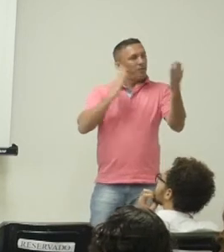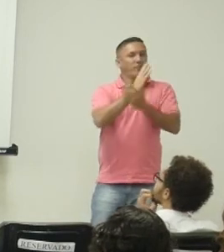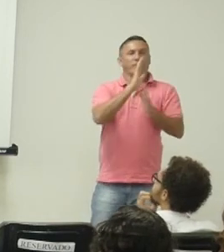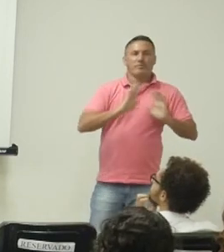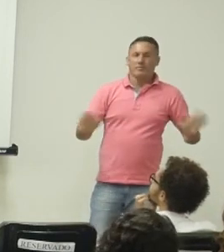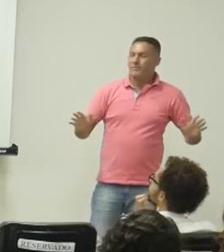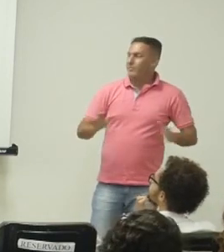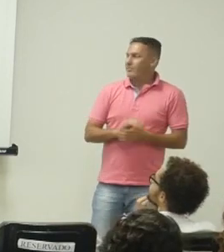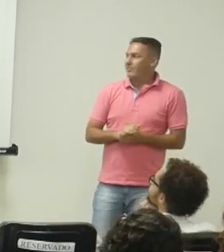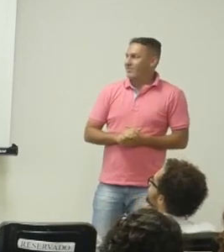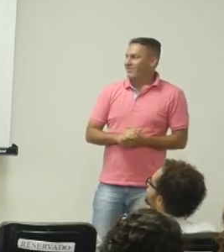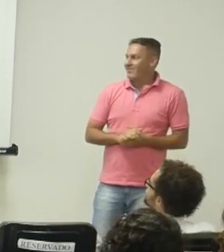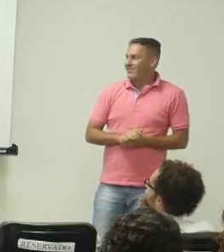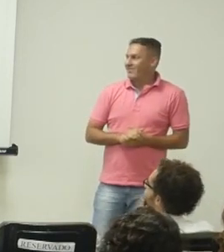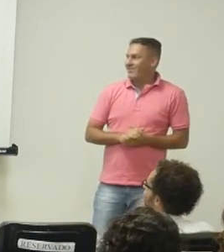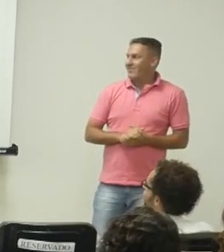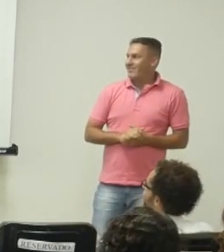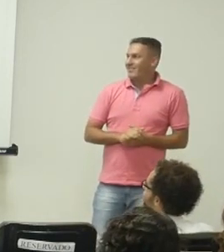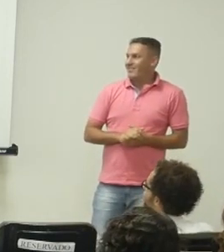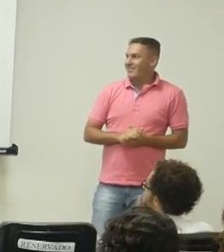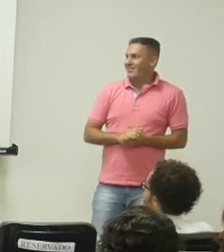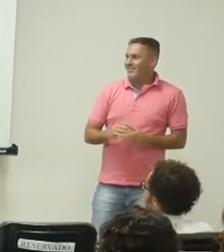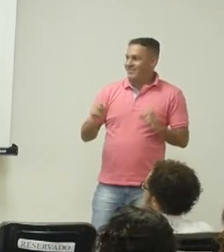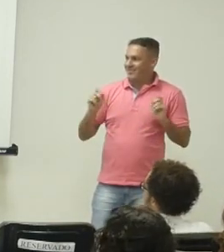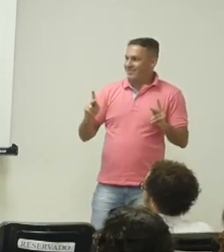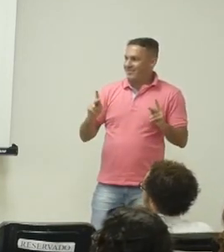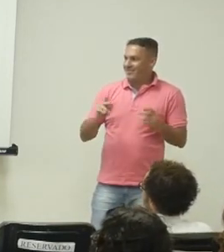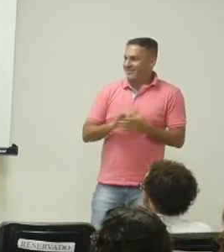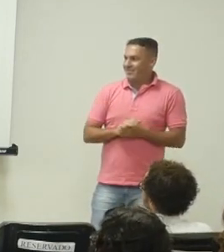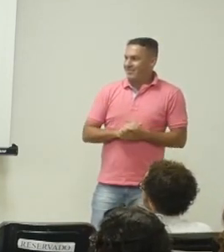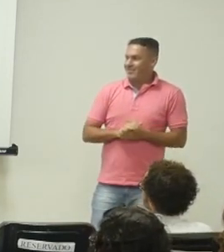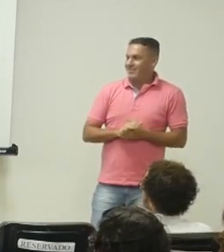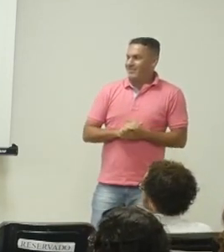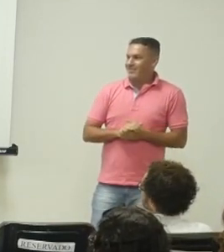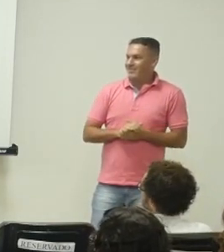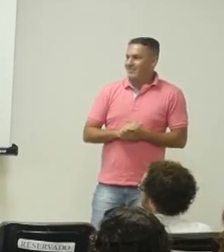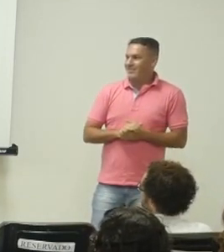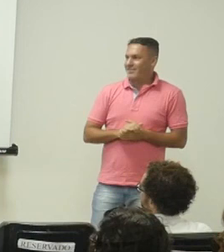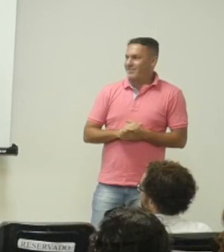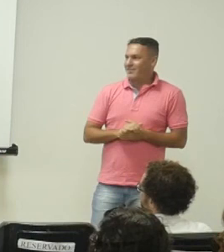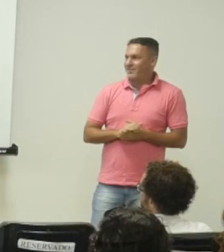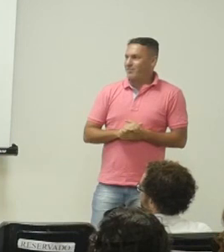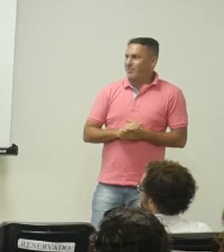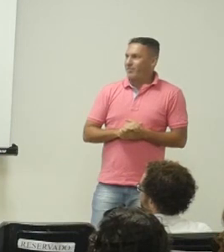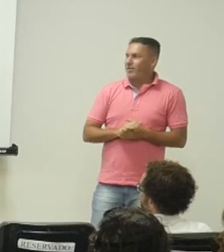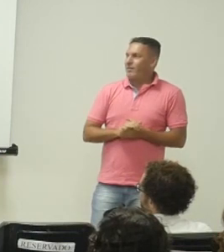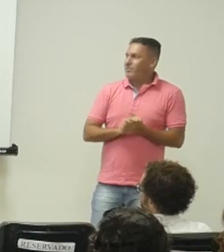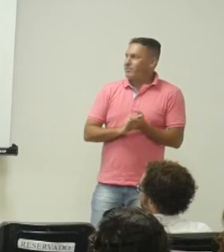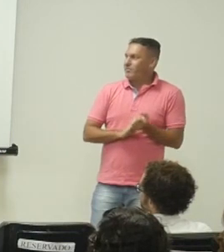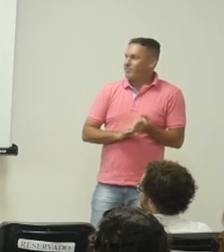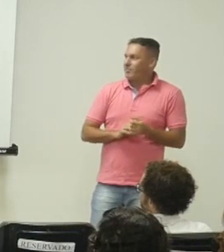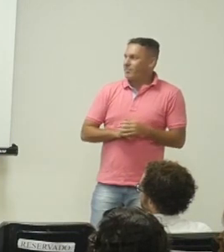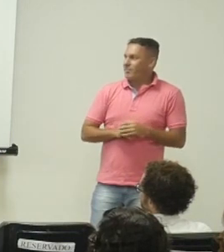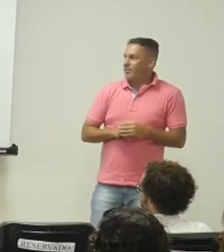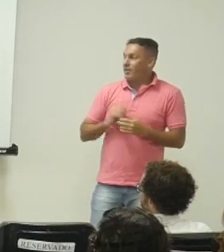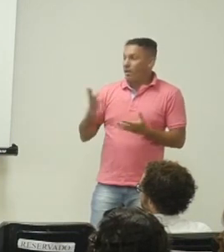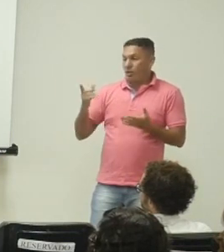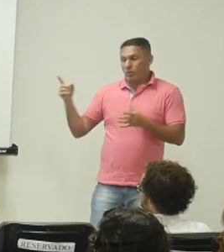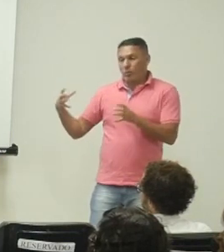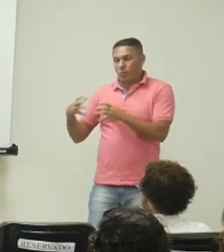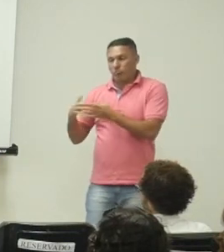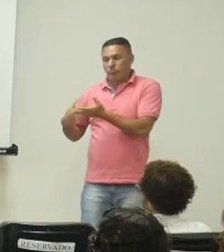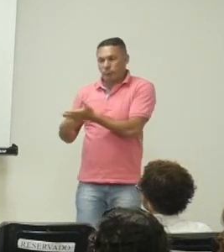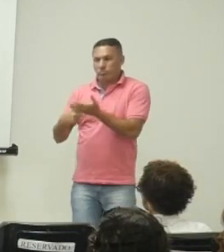estamos juntos, mas a gente já vem, isso aí, ó, já estão convidadas, né? Já estão convidadas para ser colaboradoras,